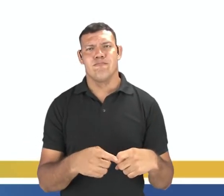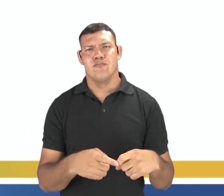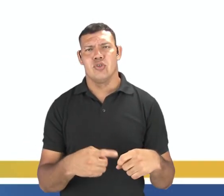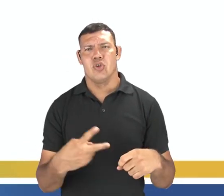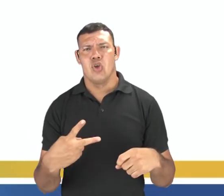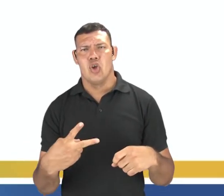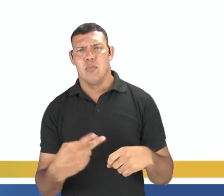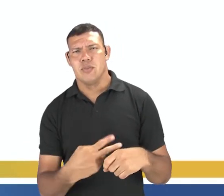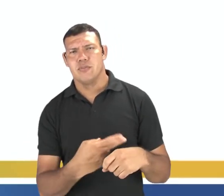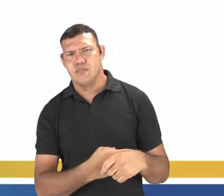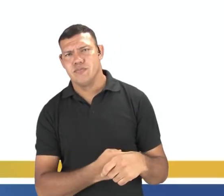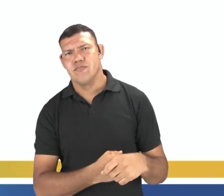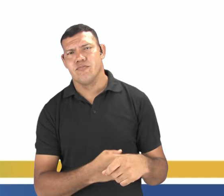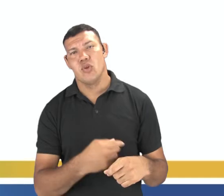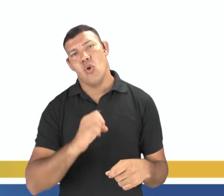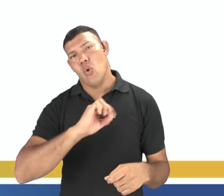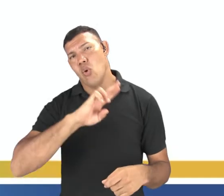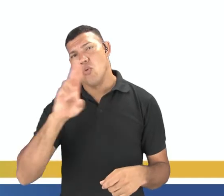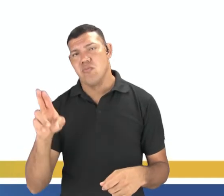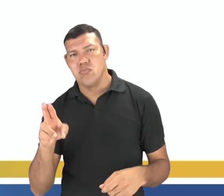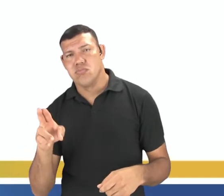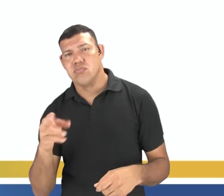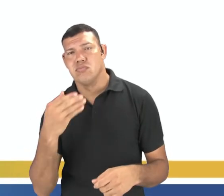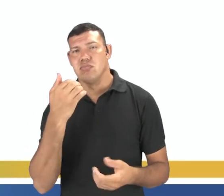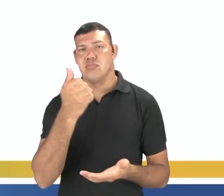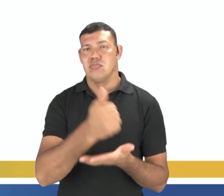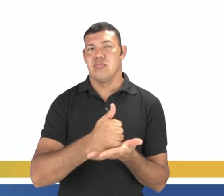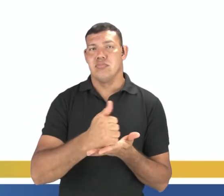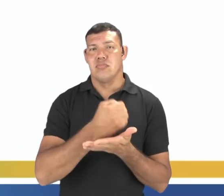drenar ou tomar alguns remédios analgésicos.